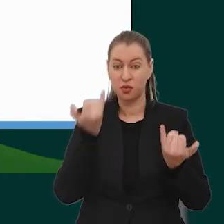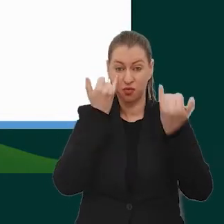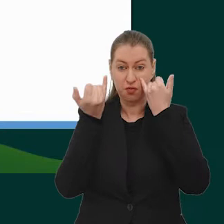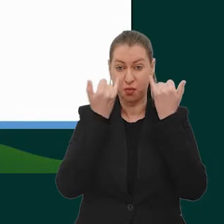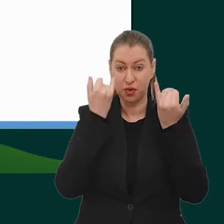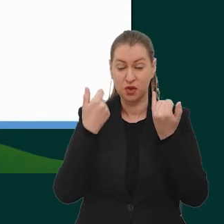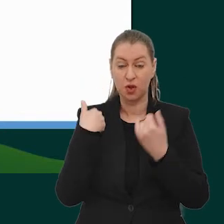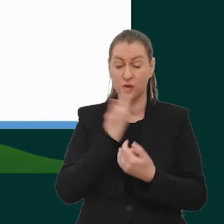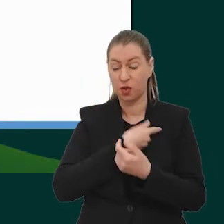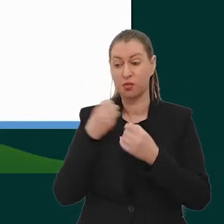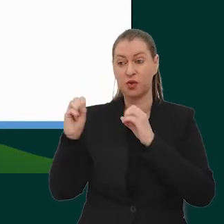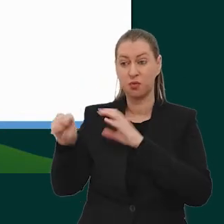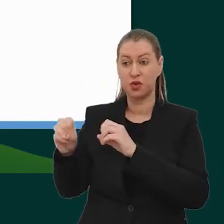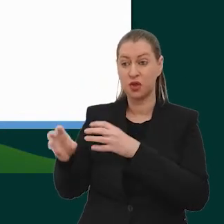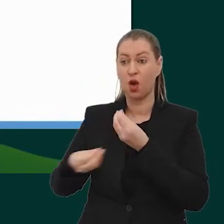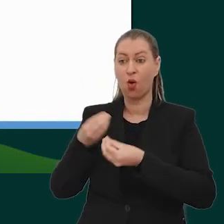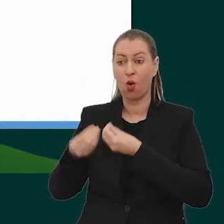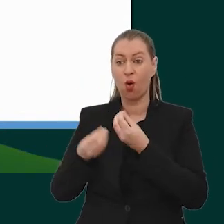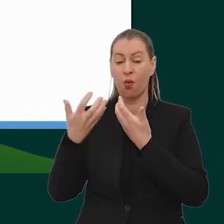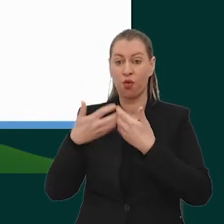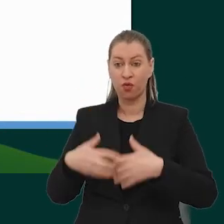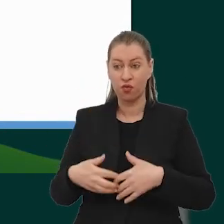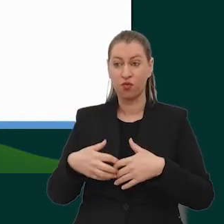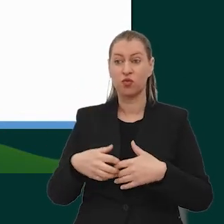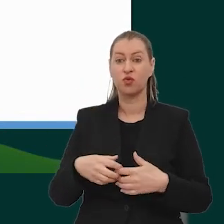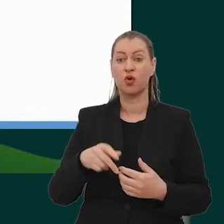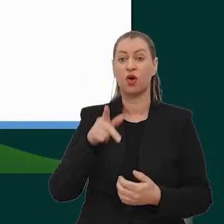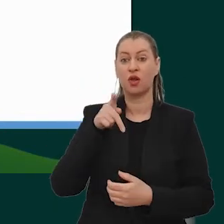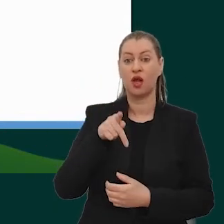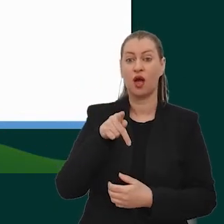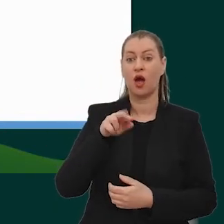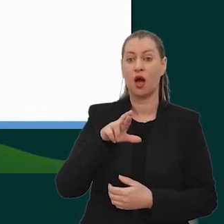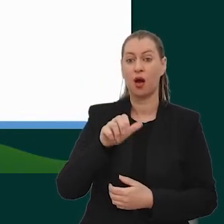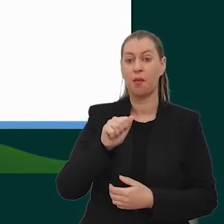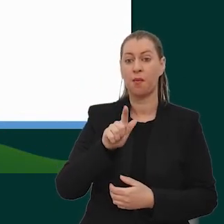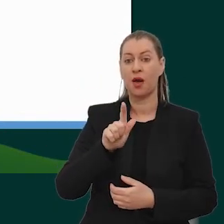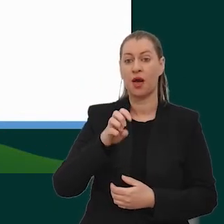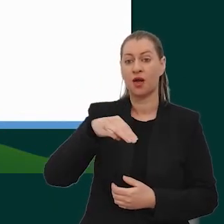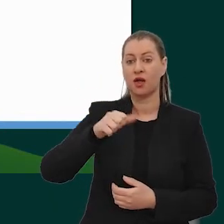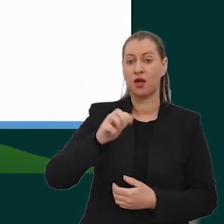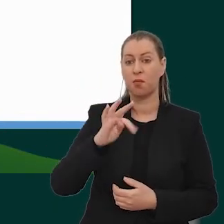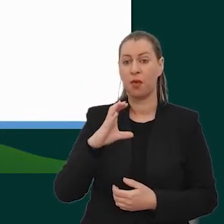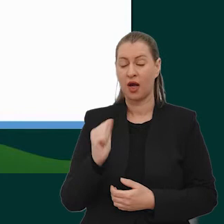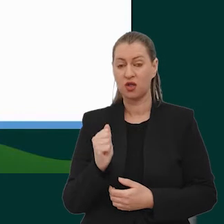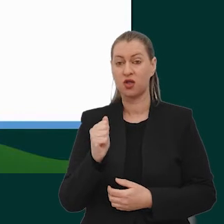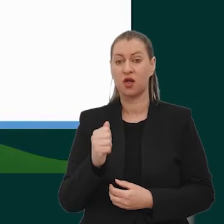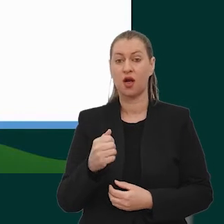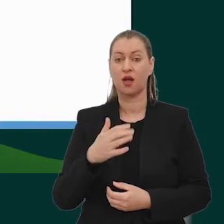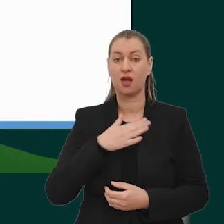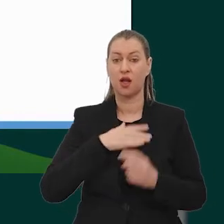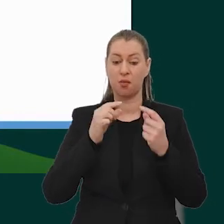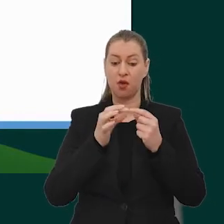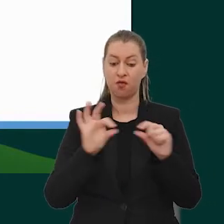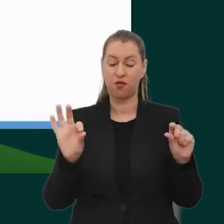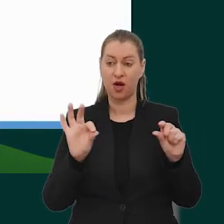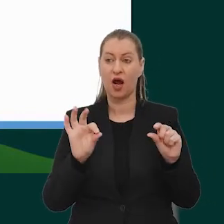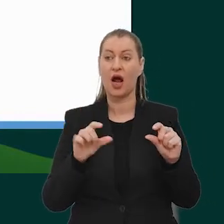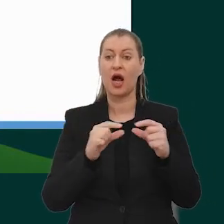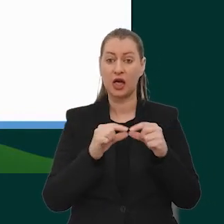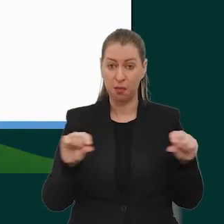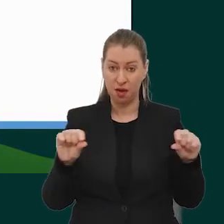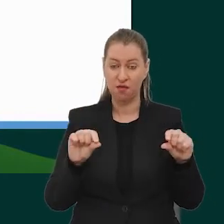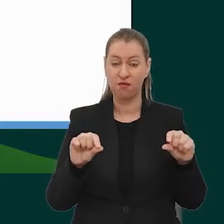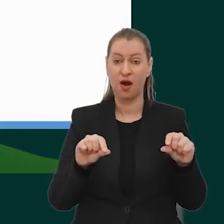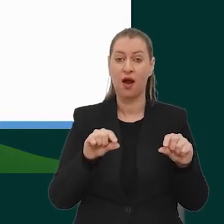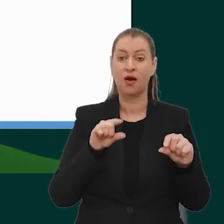tem que ensinar para ele como que funciona a pragmática. Que na minha frase, o João Pedro jogou futebol, e